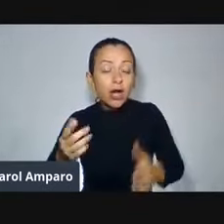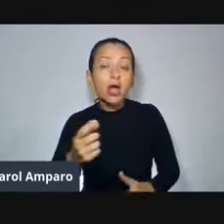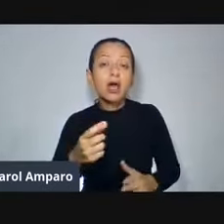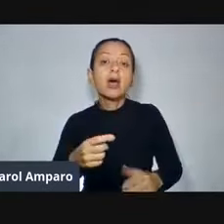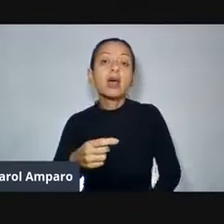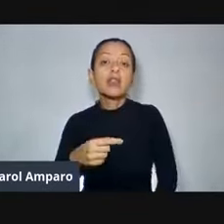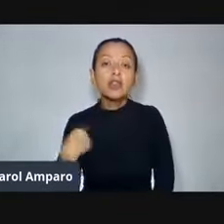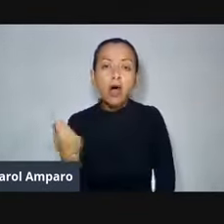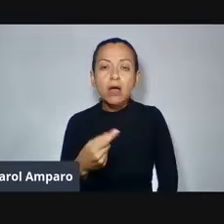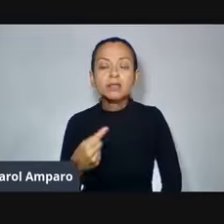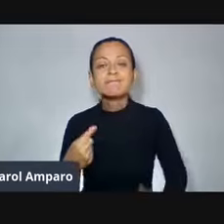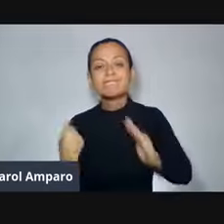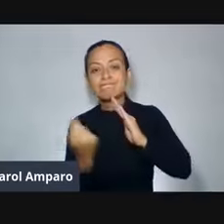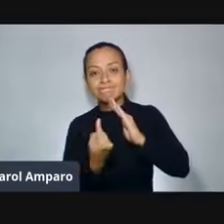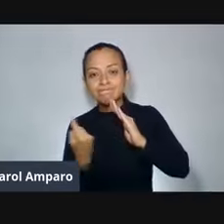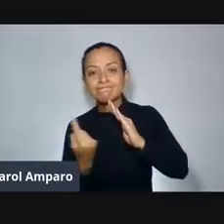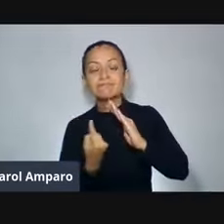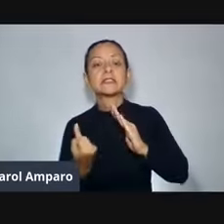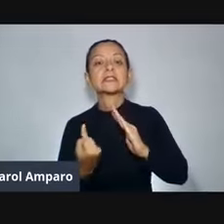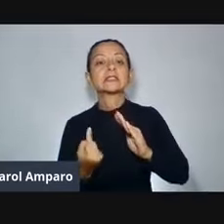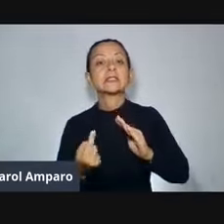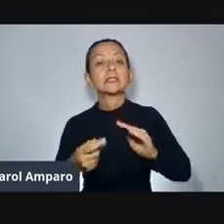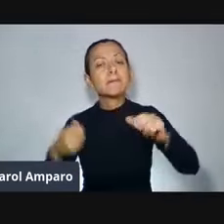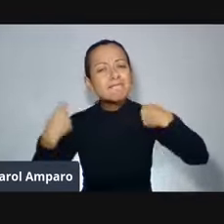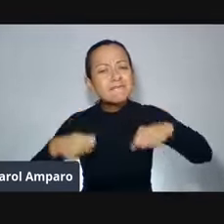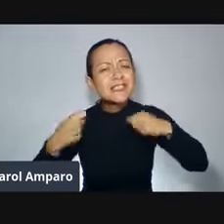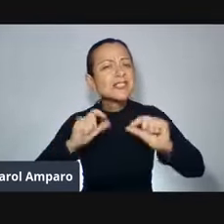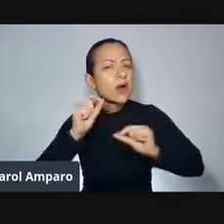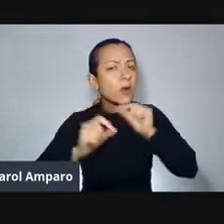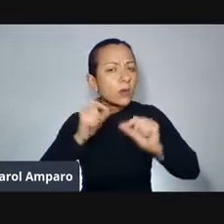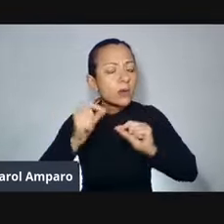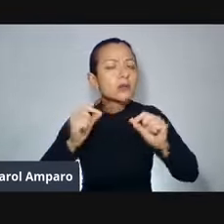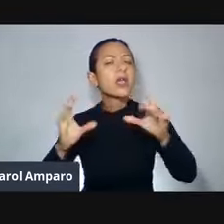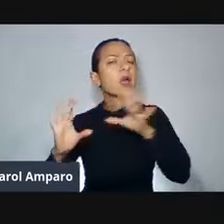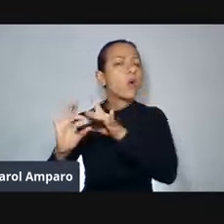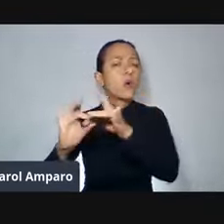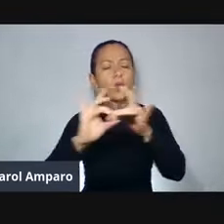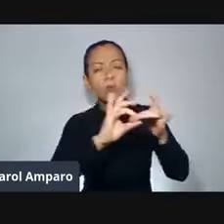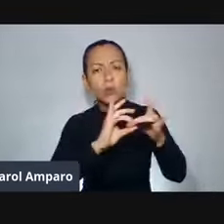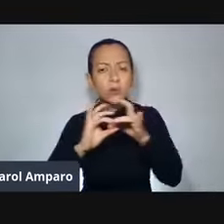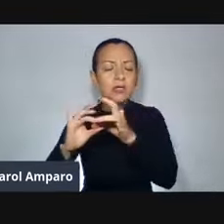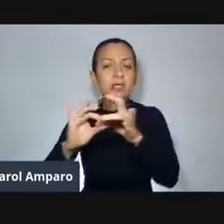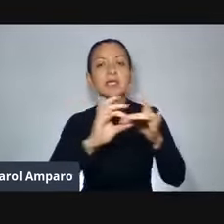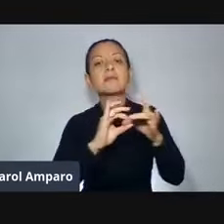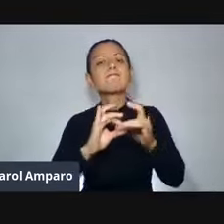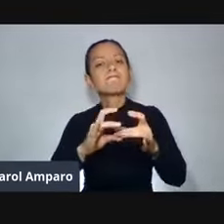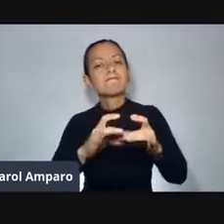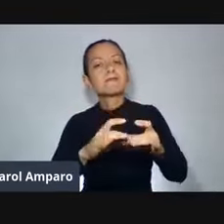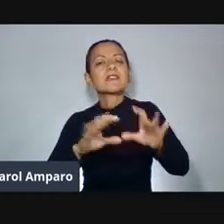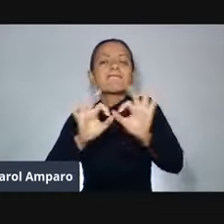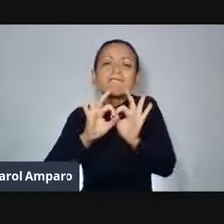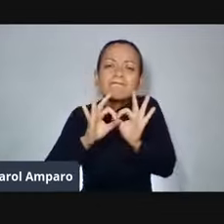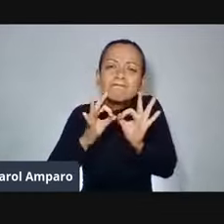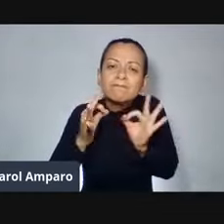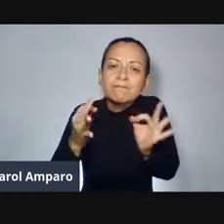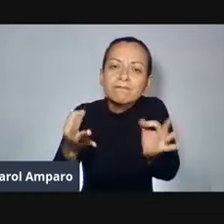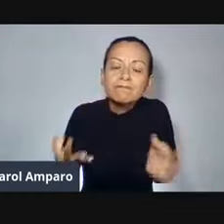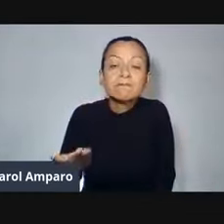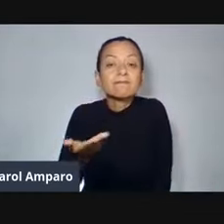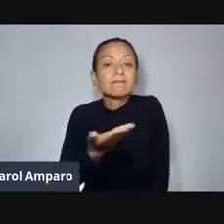todos unidos, relembrando que a humildade, simplicidade, amizade